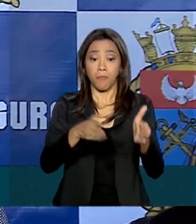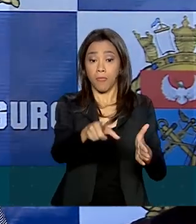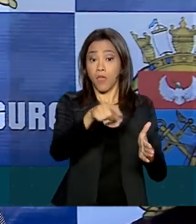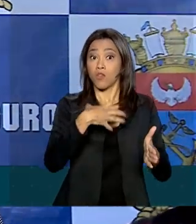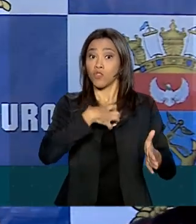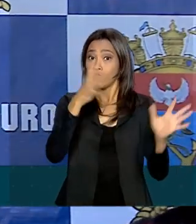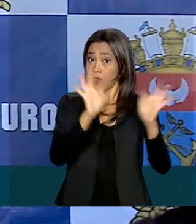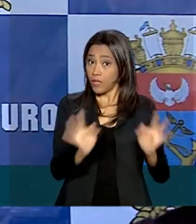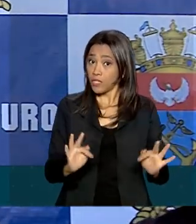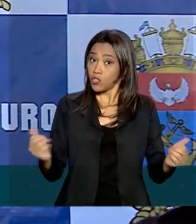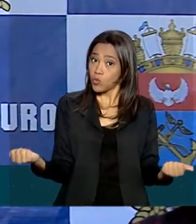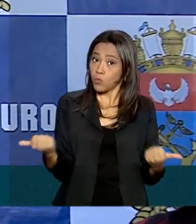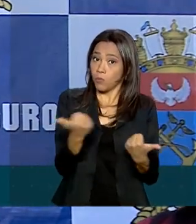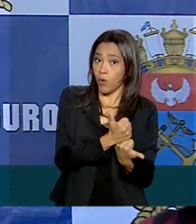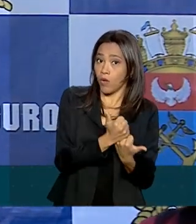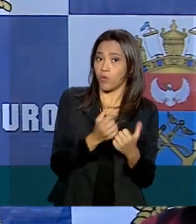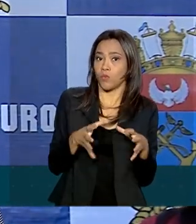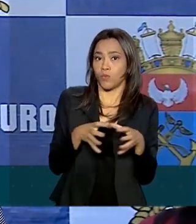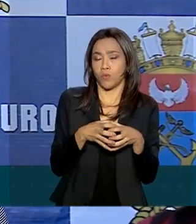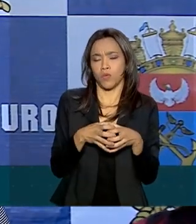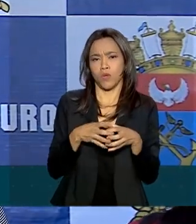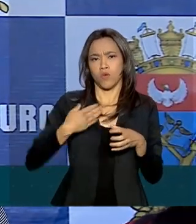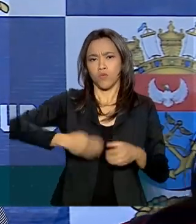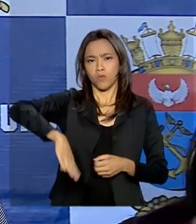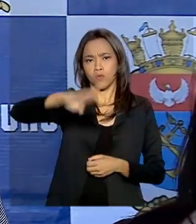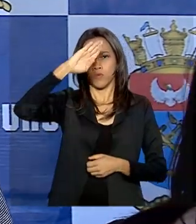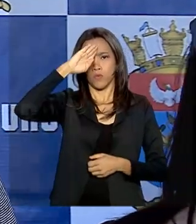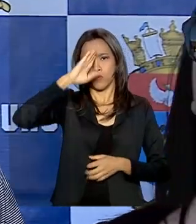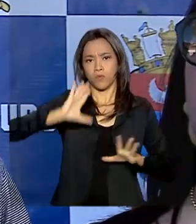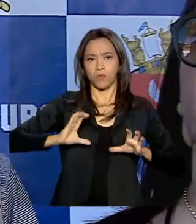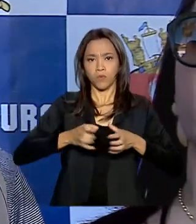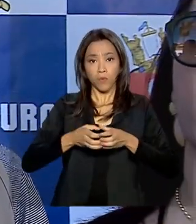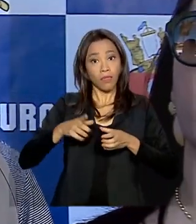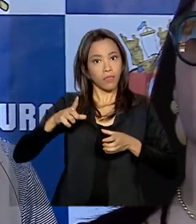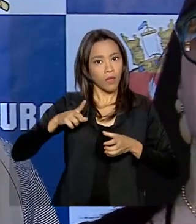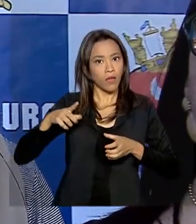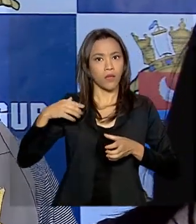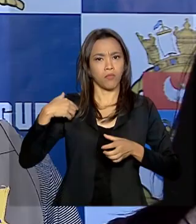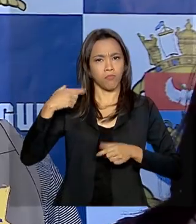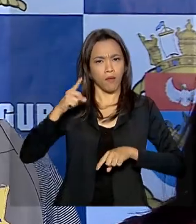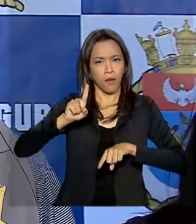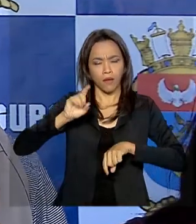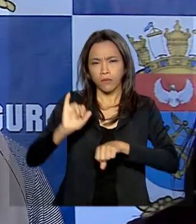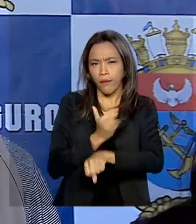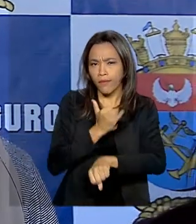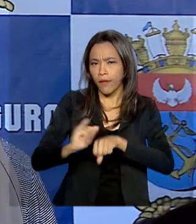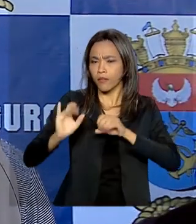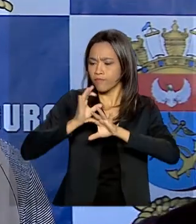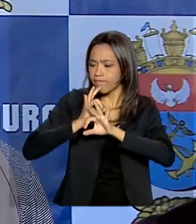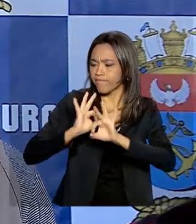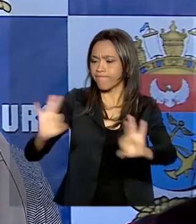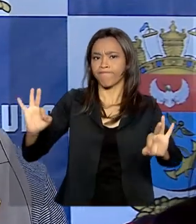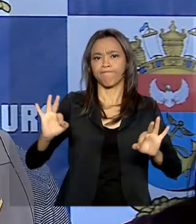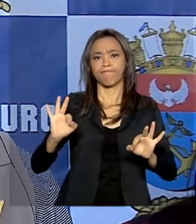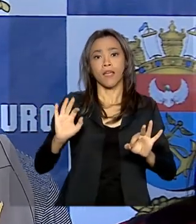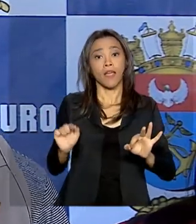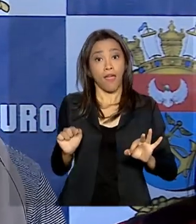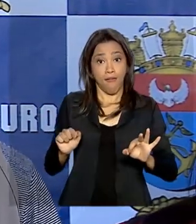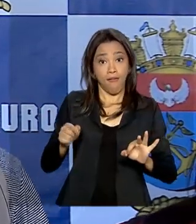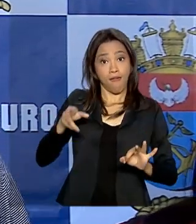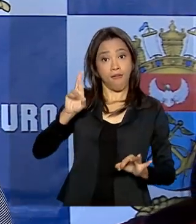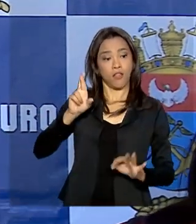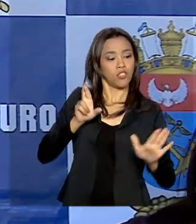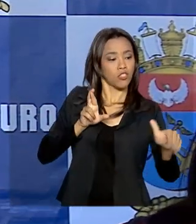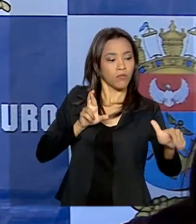As forças armadas, elas têm a capilaridade dela, ela tem uma logística muito boa, ela faz com que os órgãos trabalhem